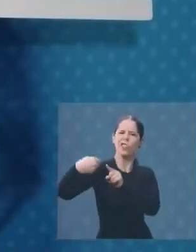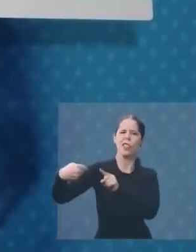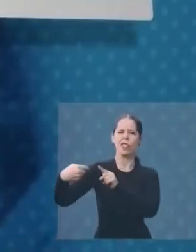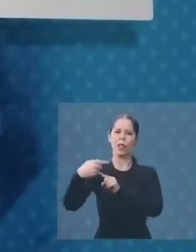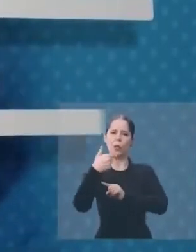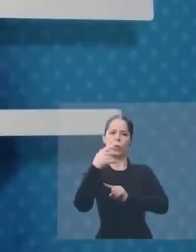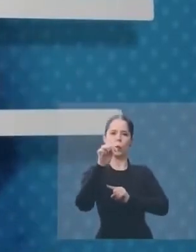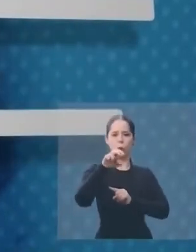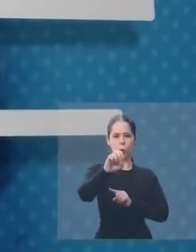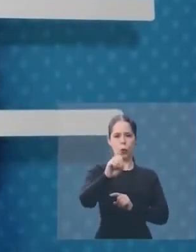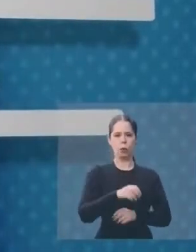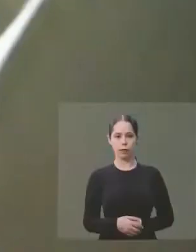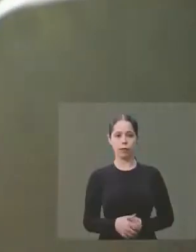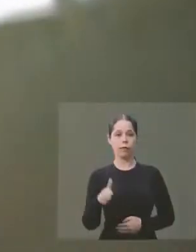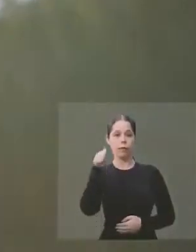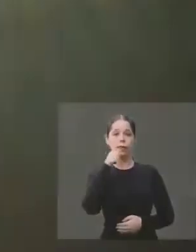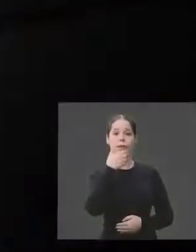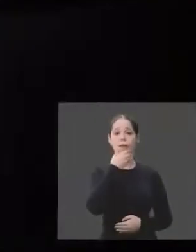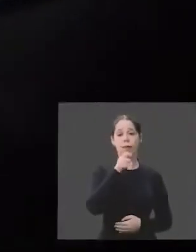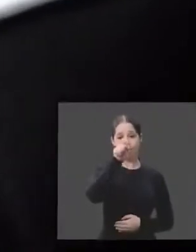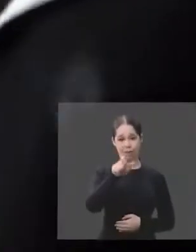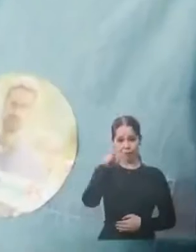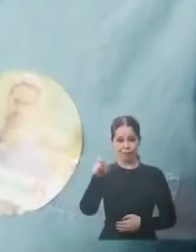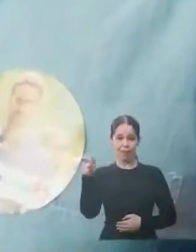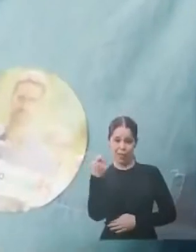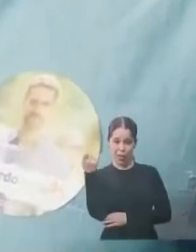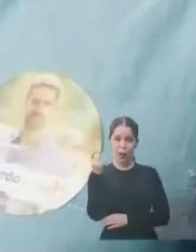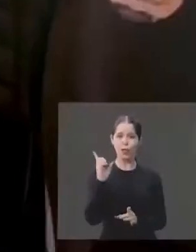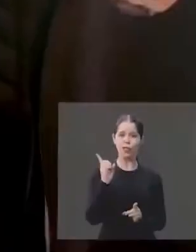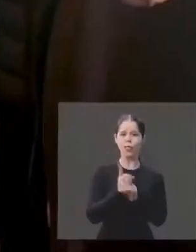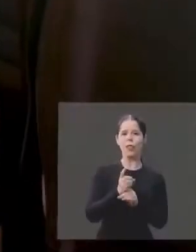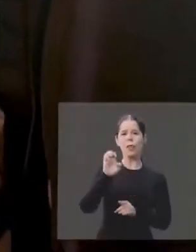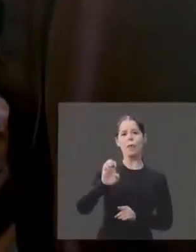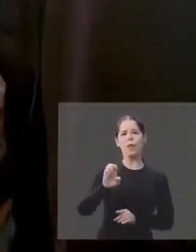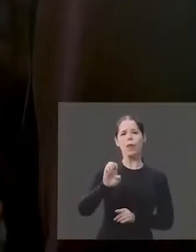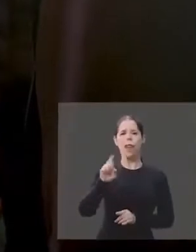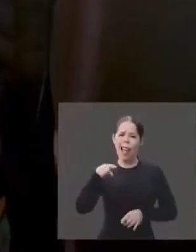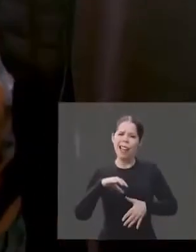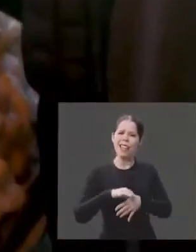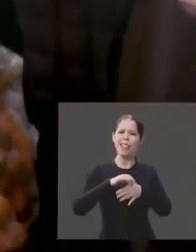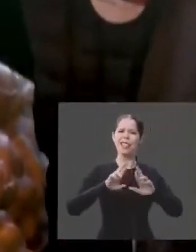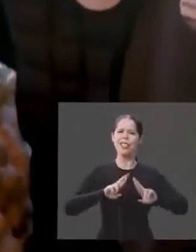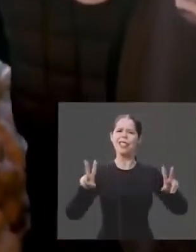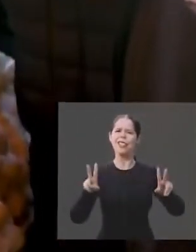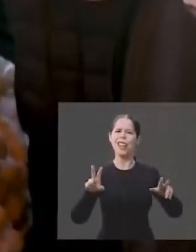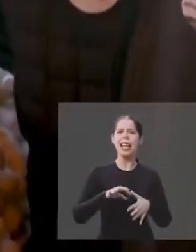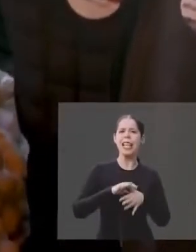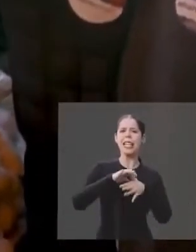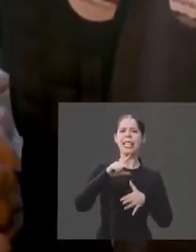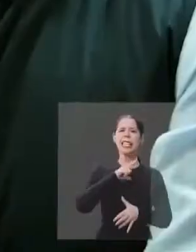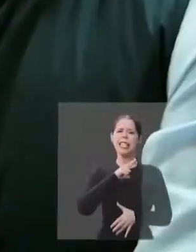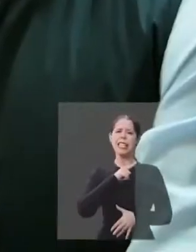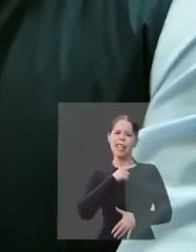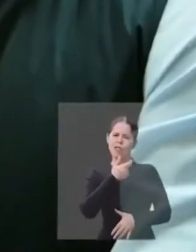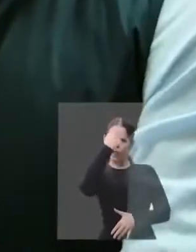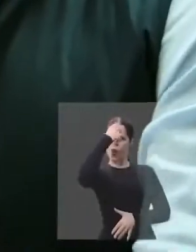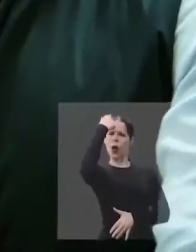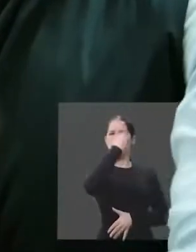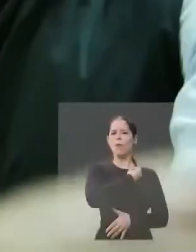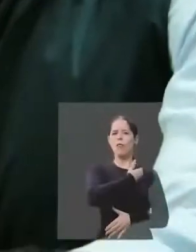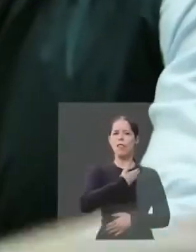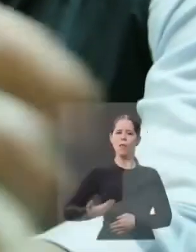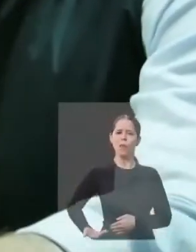os adversários no segundo turno. São os gaúchos e gaúchas descobrindo que Eduardo Leite é um líder diferente, um